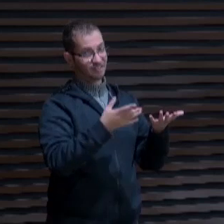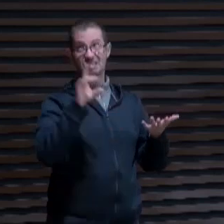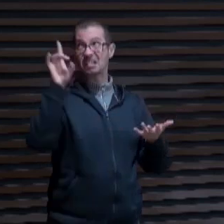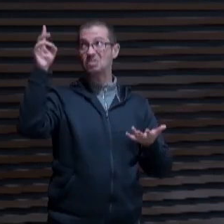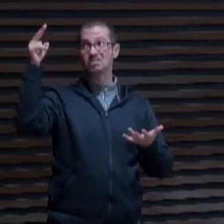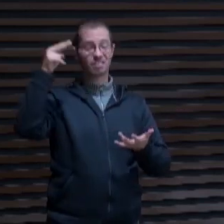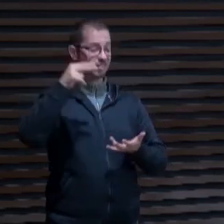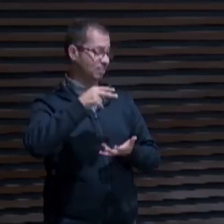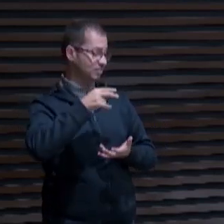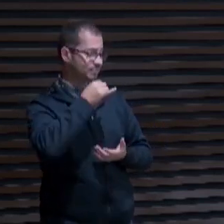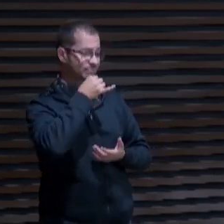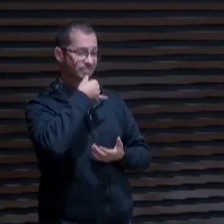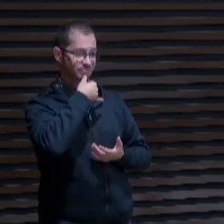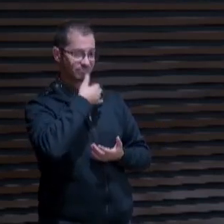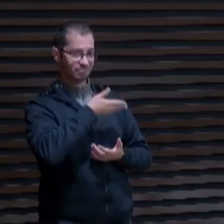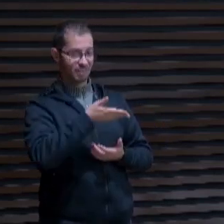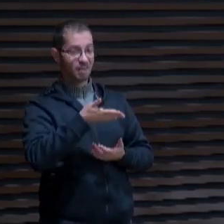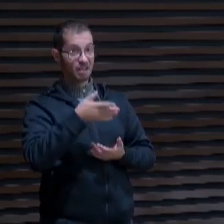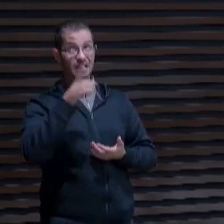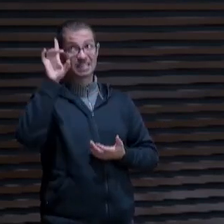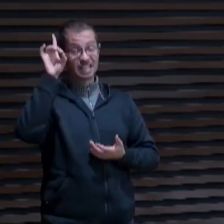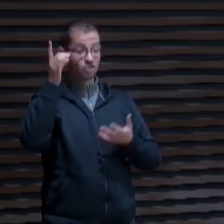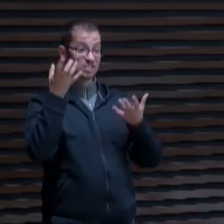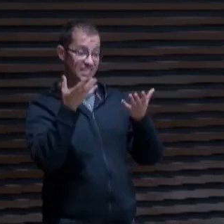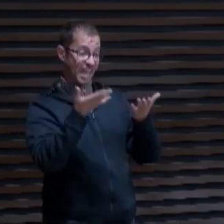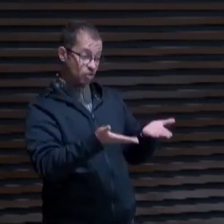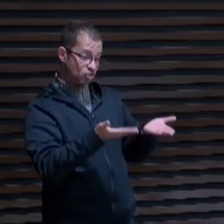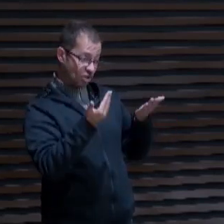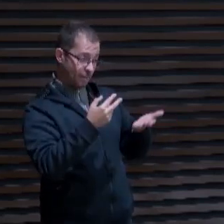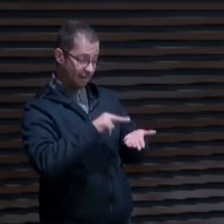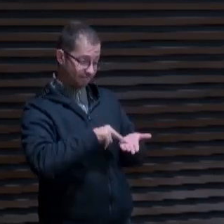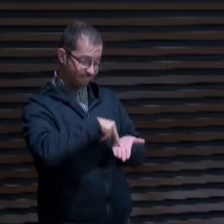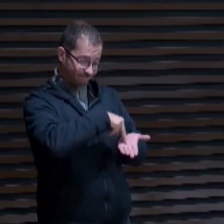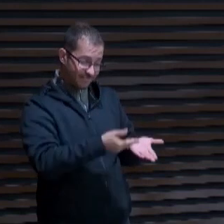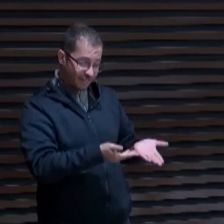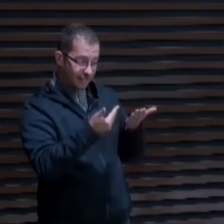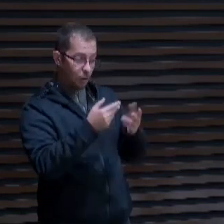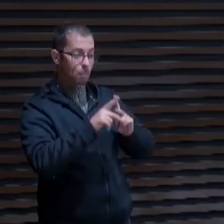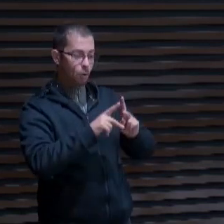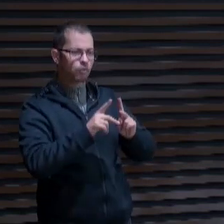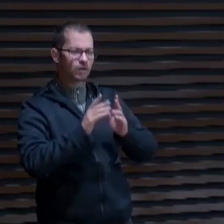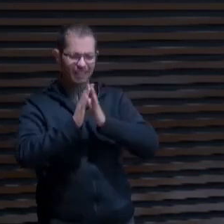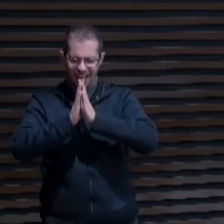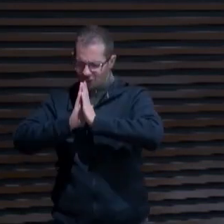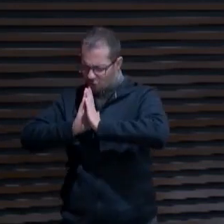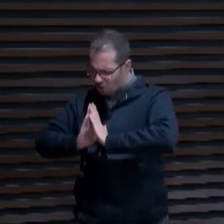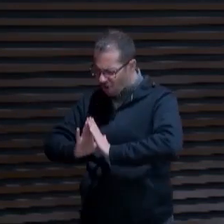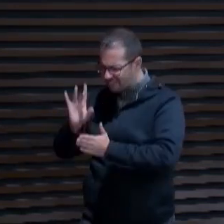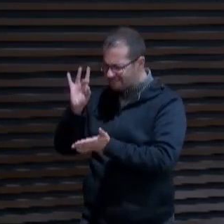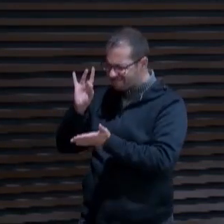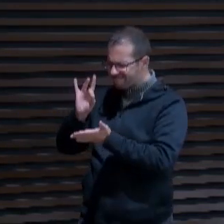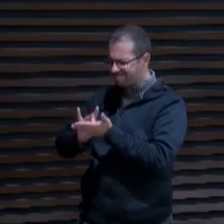povo, de fato, um povo exclusivo dele, que adore em espírito e em verdade. Vejam, amados,